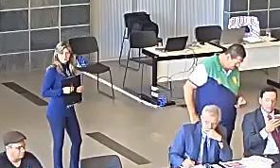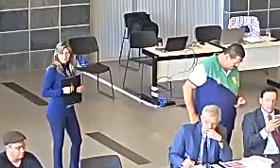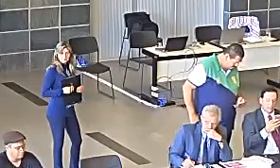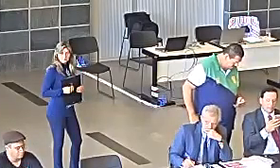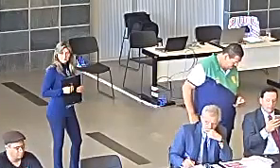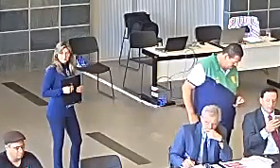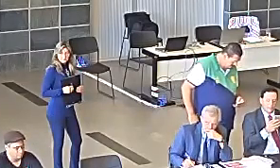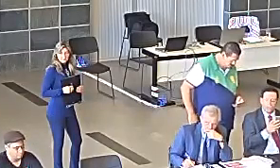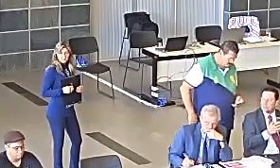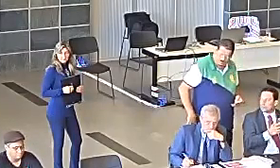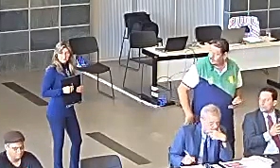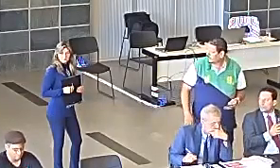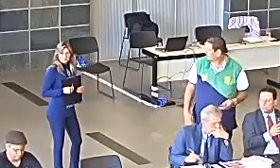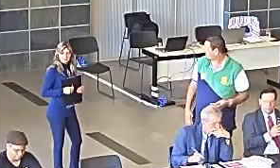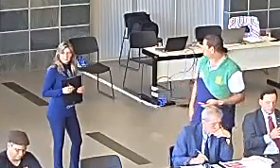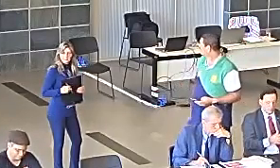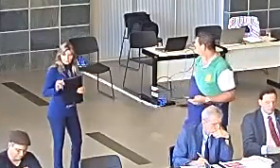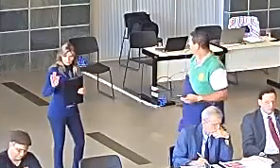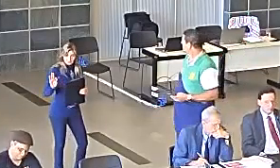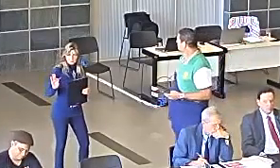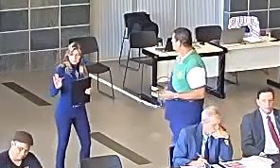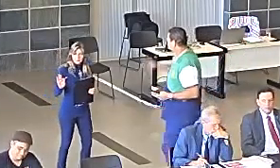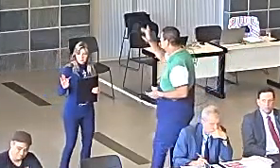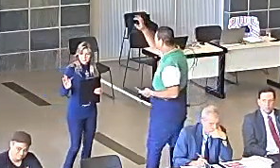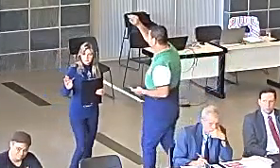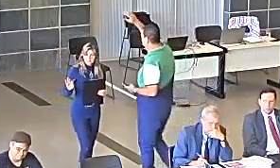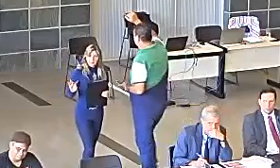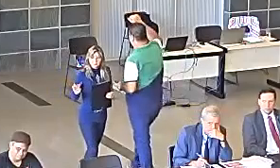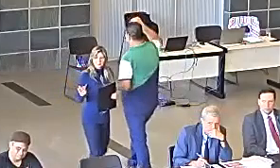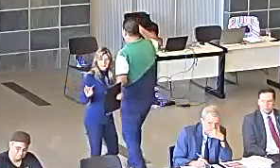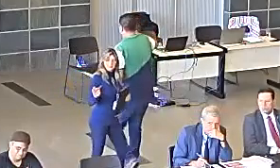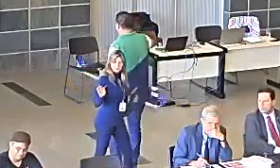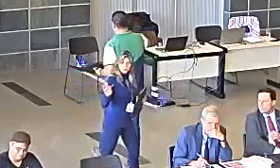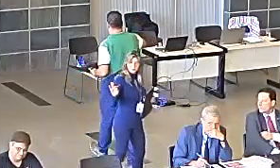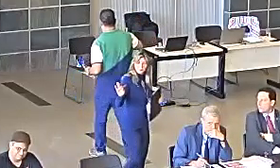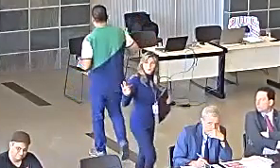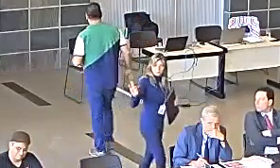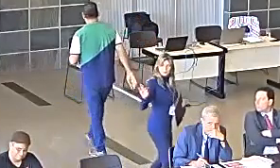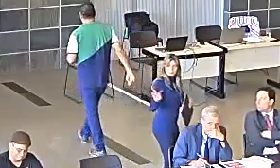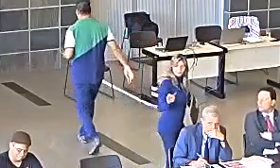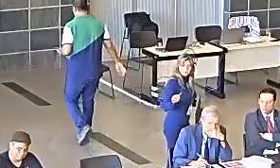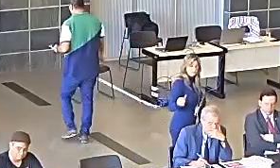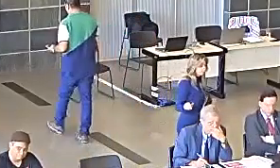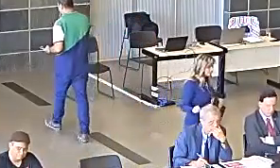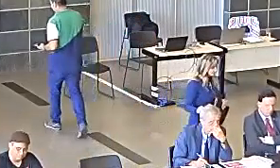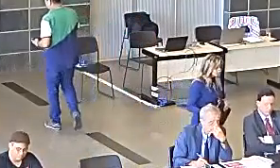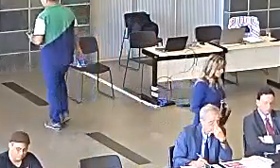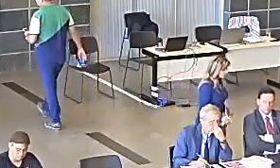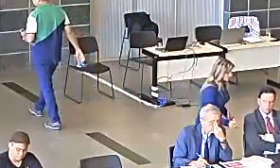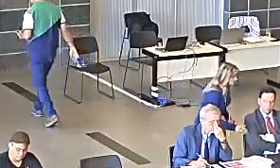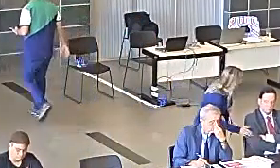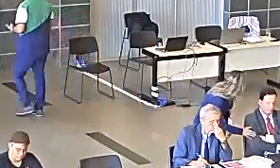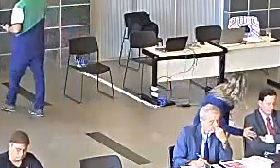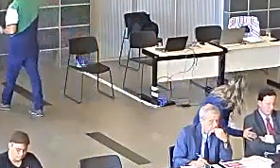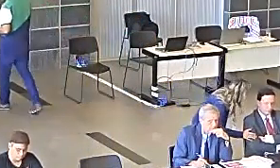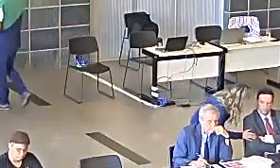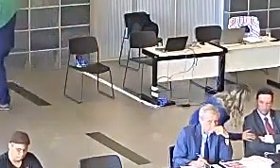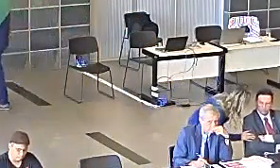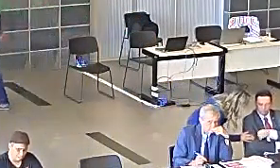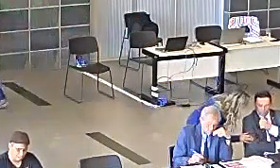cadeira de transbordo e somente a partir de julho de 2018 é